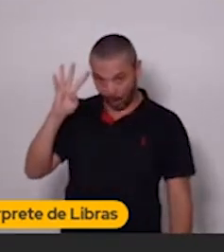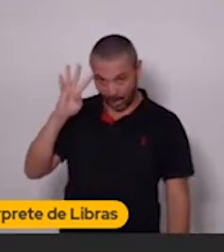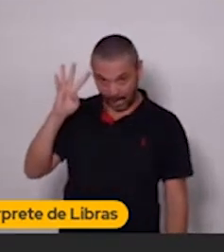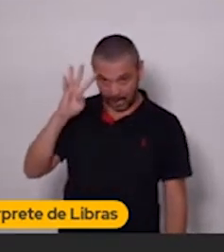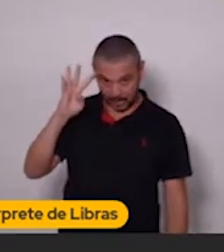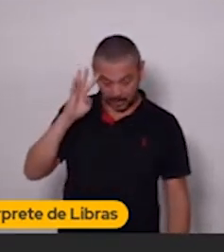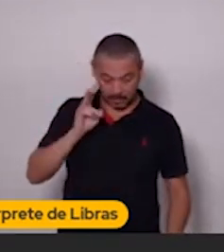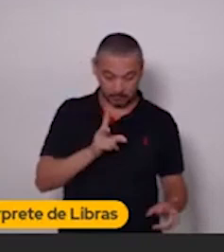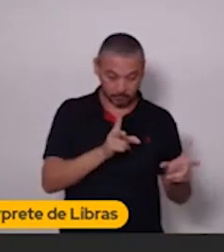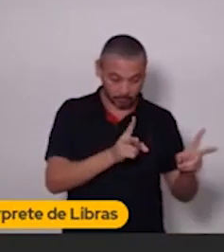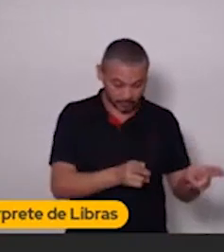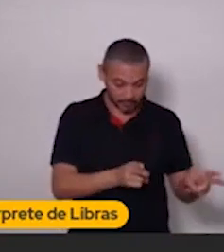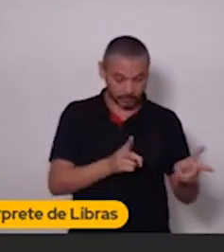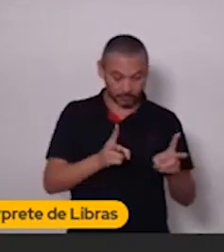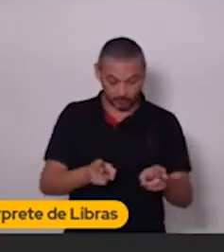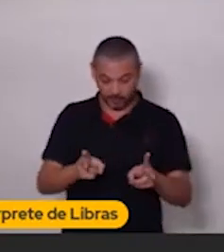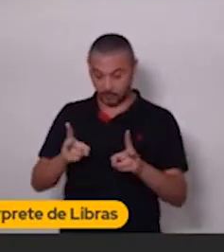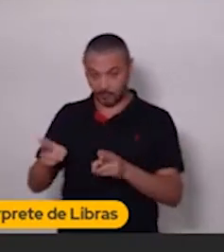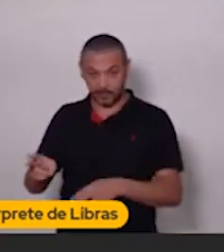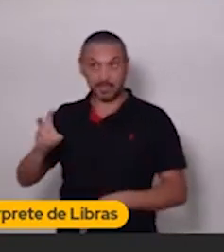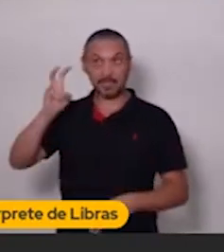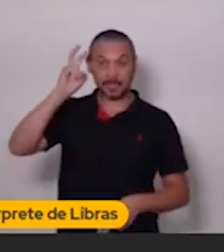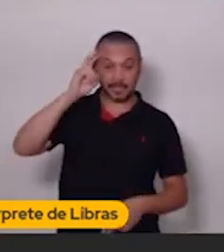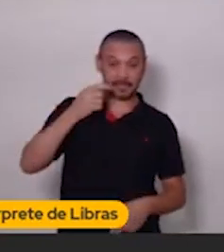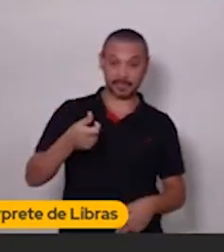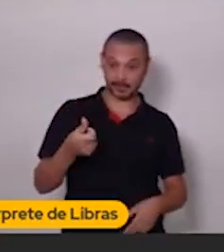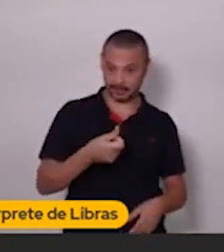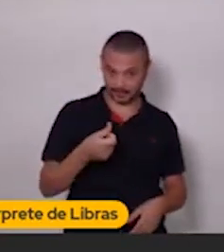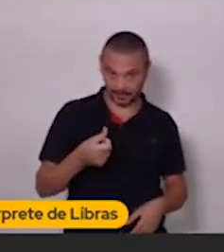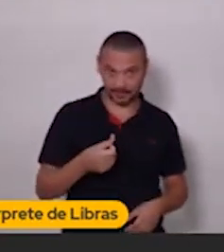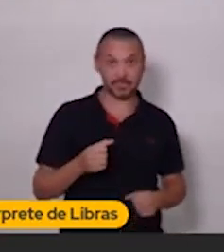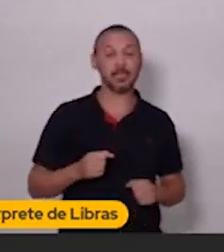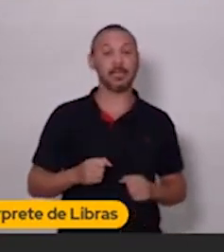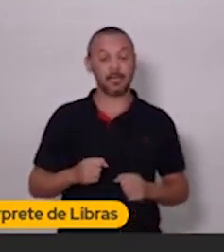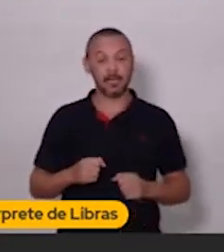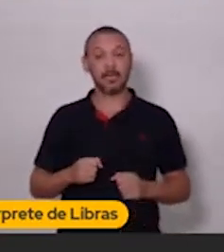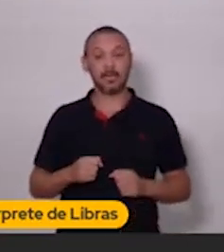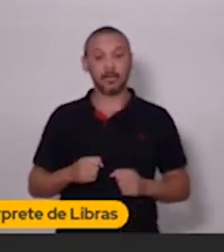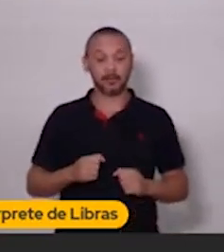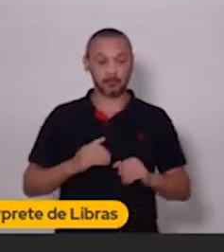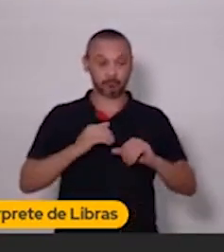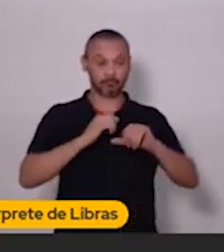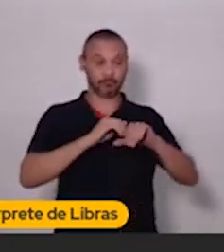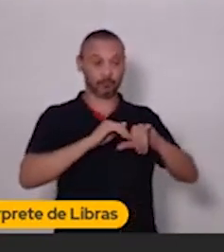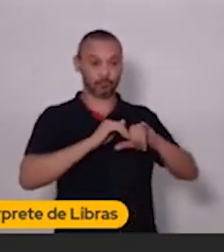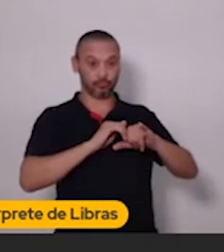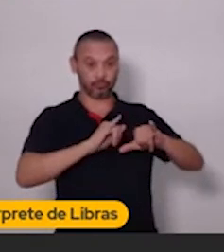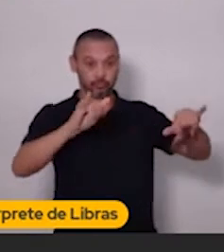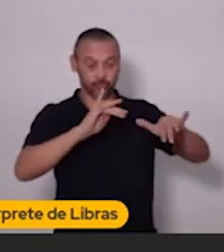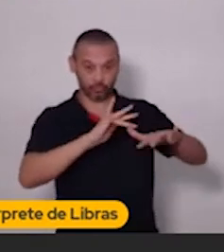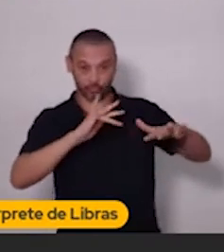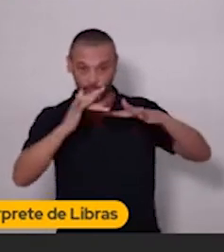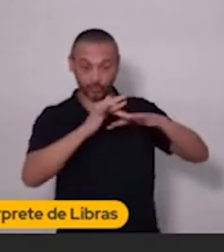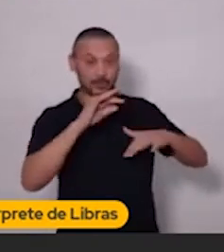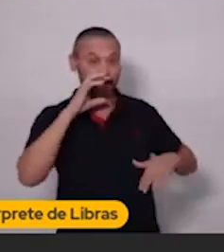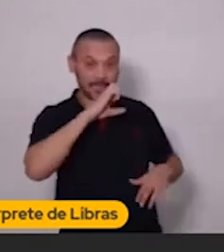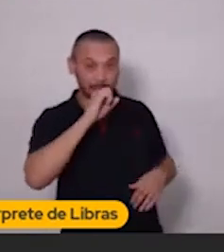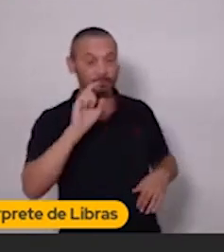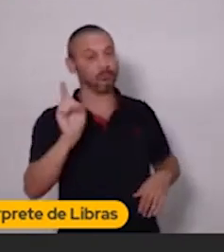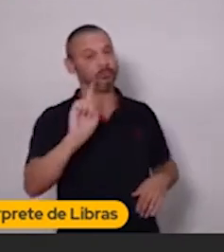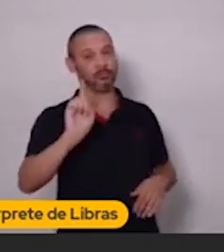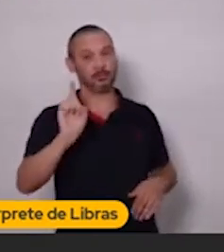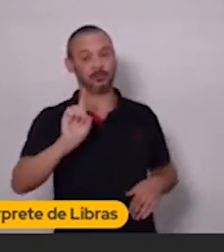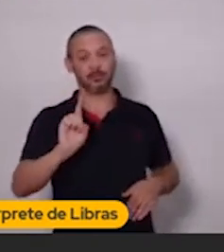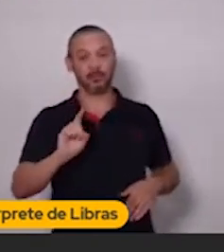vai editar ele na quinta e na sexta, e dentro da sua programação você tem que postar ele no sábado, isso não é o ideal. O ideal é que você tenha